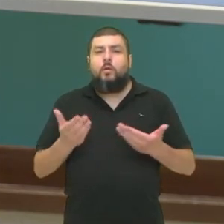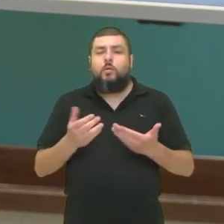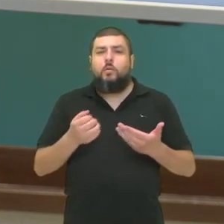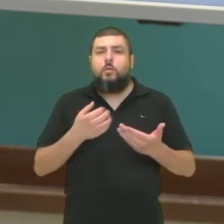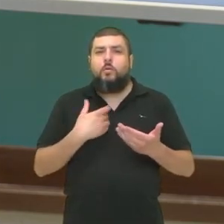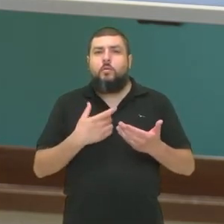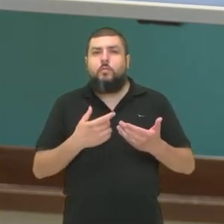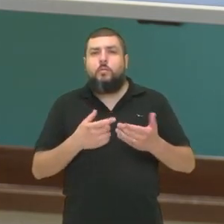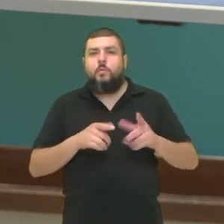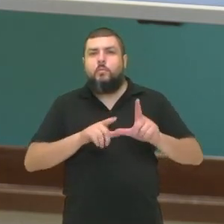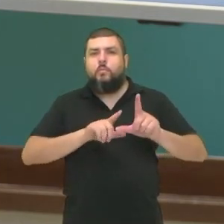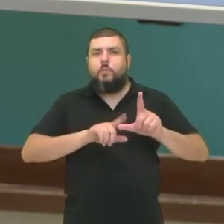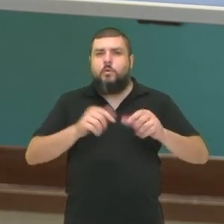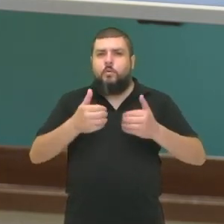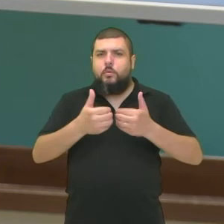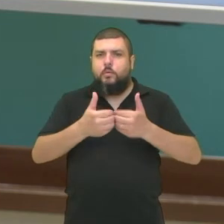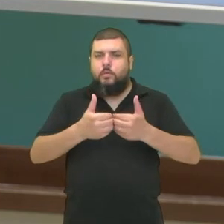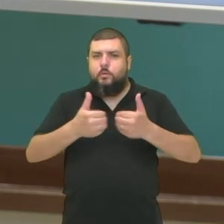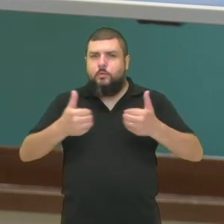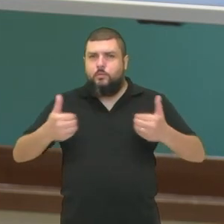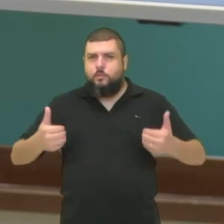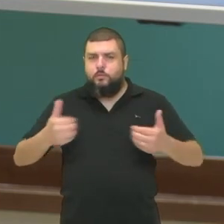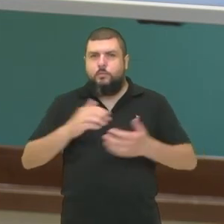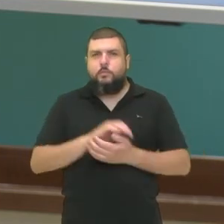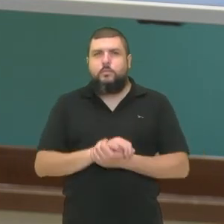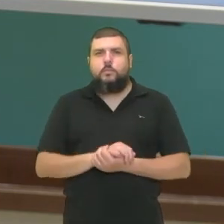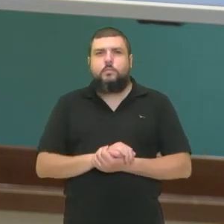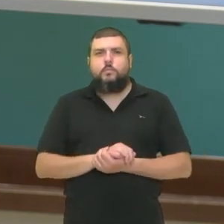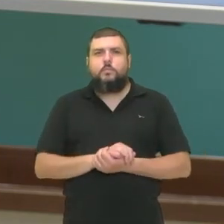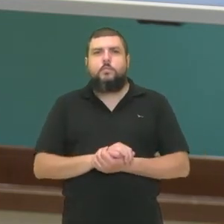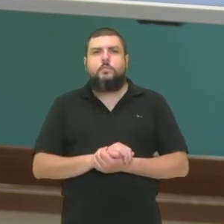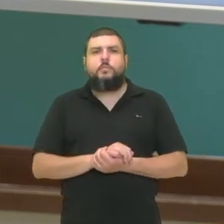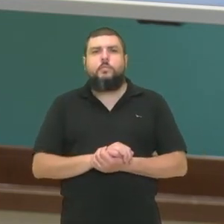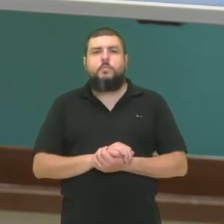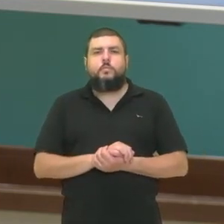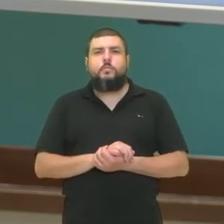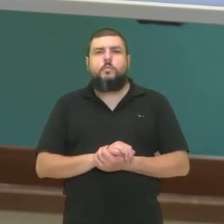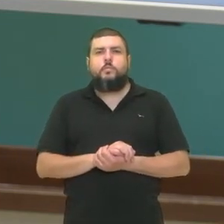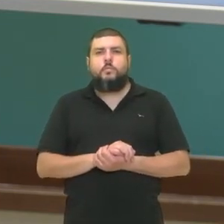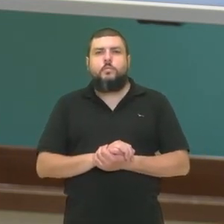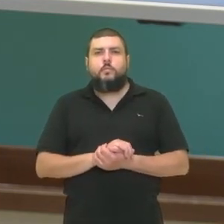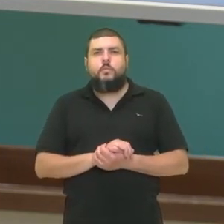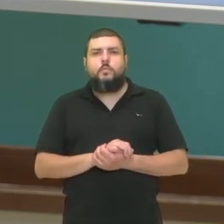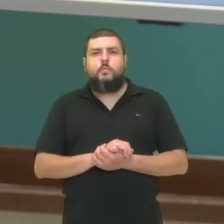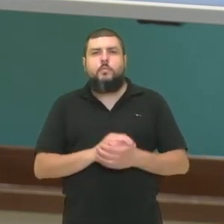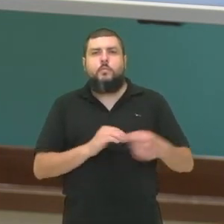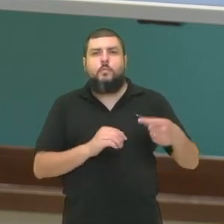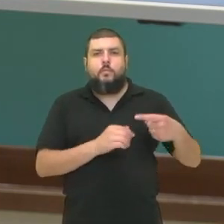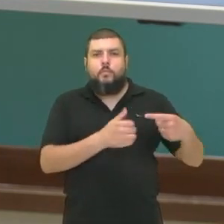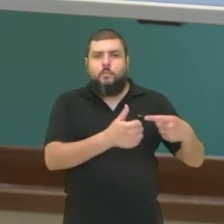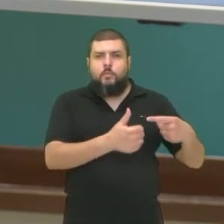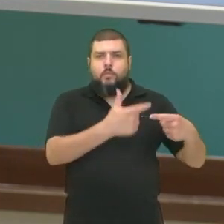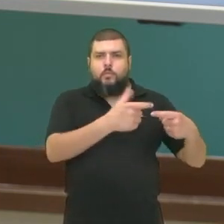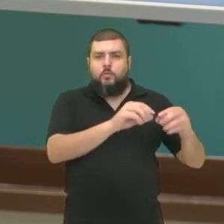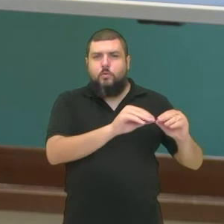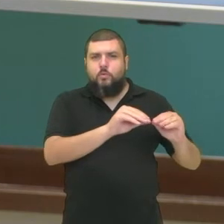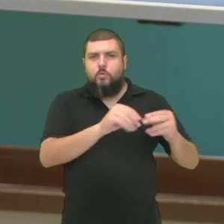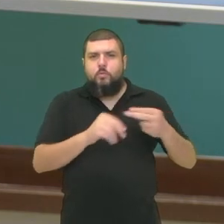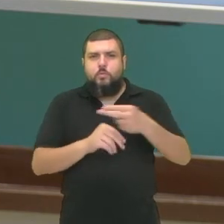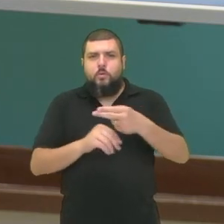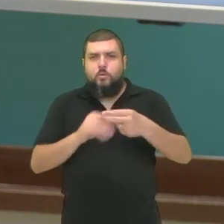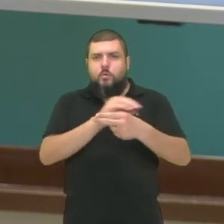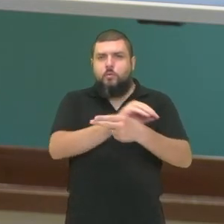como eu fiz aqui, ó, isolamos o valor de K. O menos 12 passou para o segundo membro como mais 12, o 6 passou